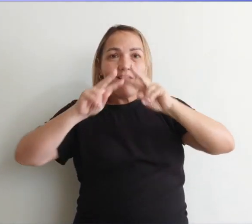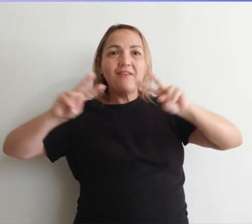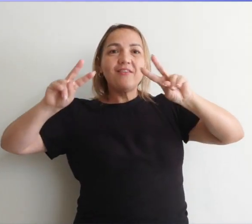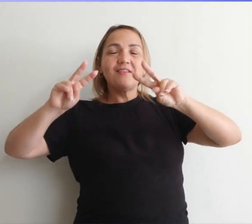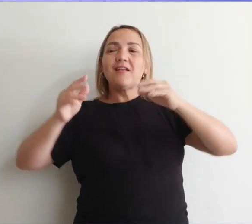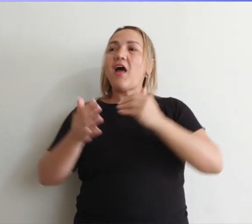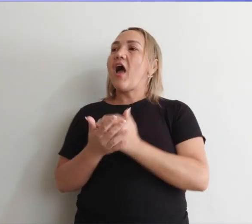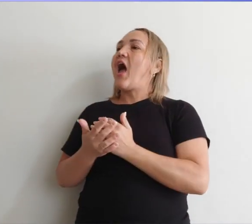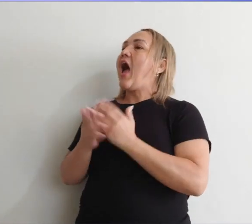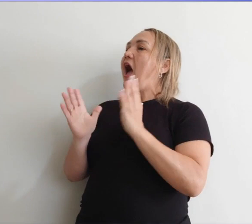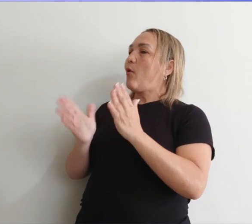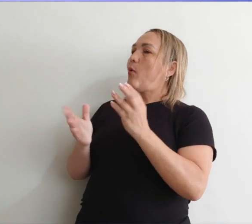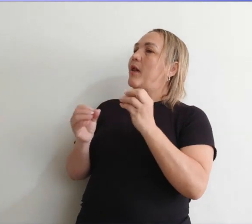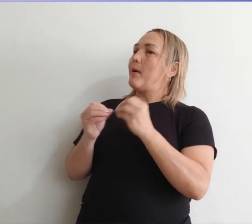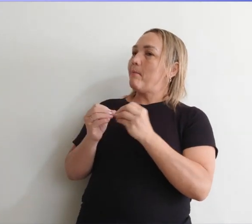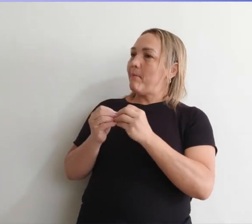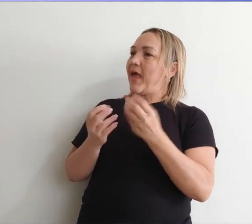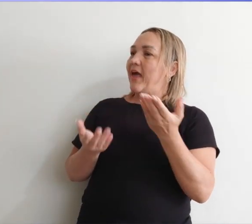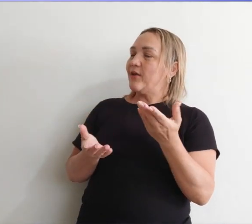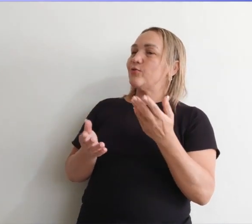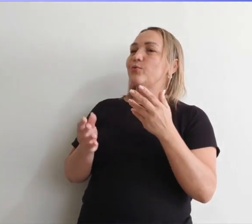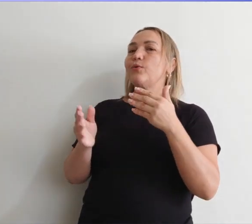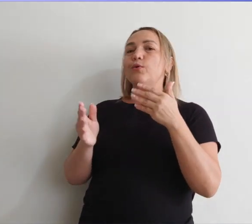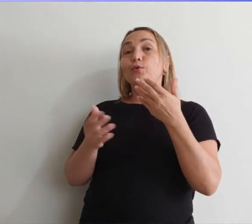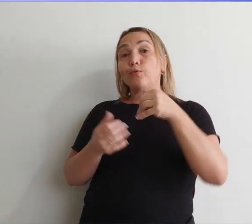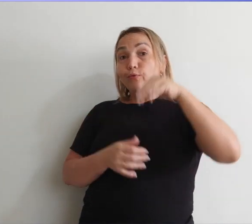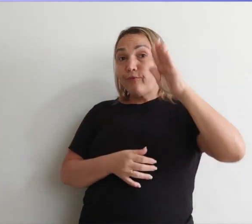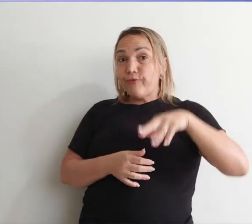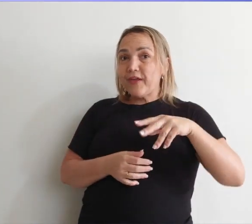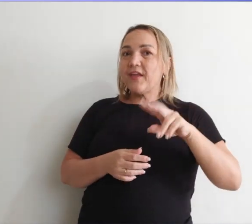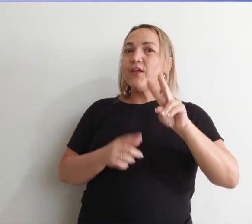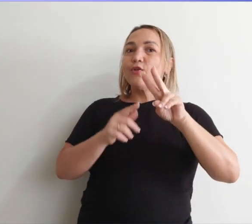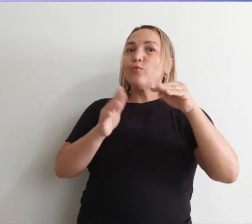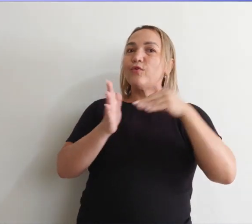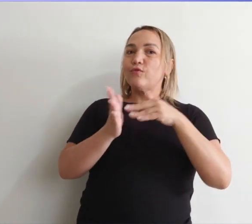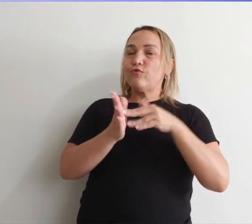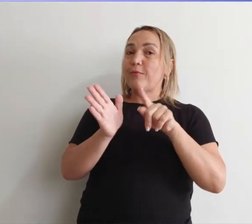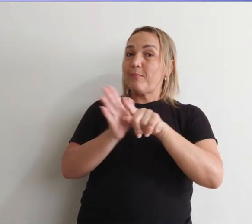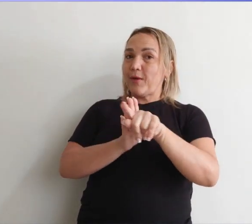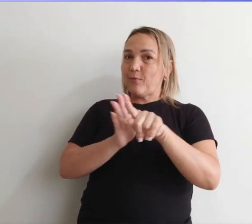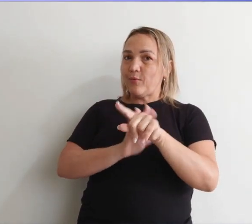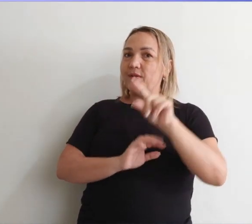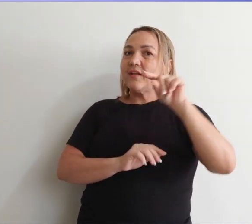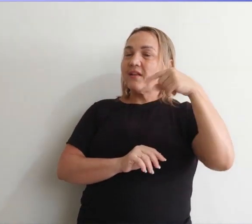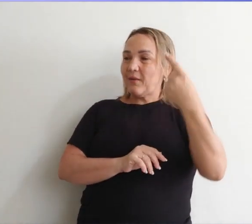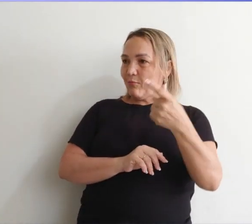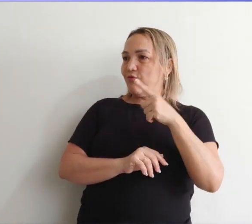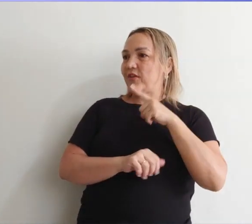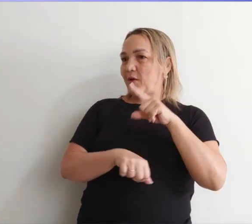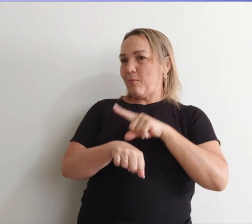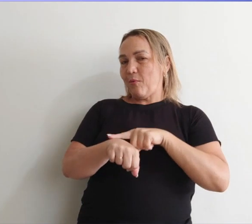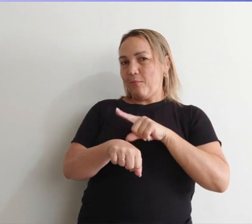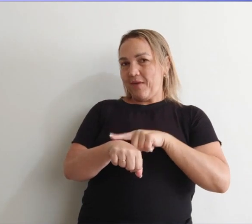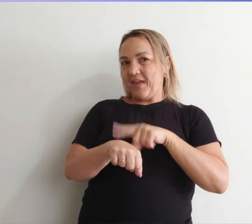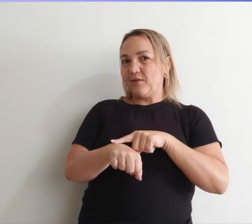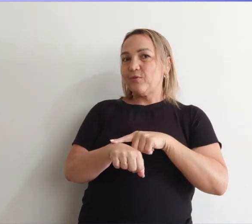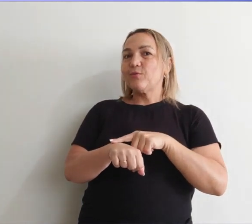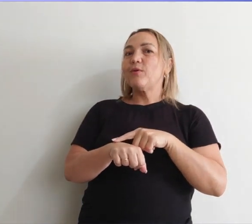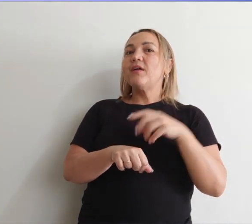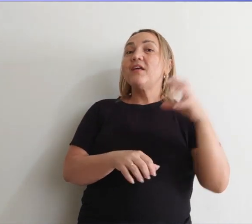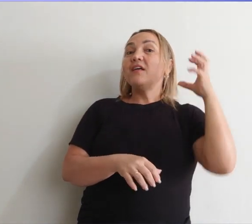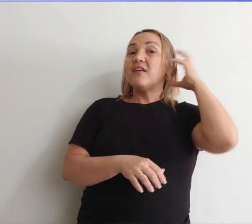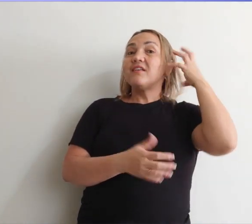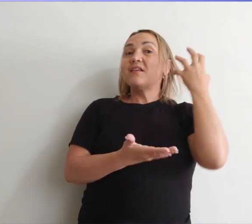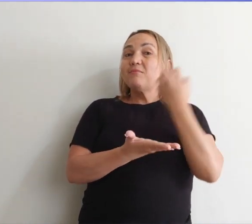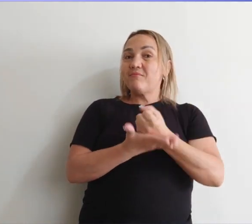Agora, nos aproximando para o final, as duas últimas perguntas. Até porque a gente vai ter também um momento, né? Todo podcast, todo episódio, a gente